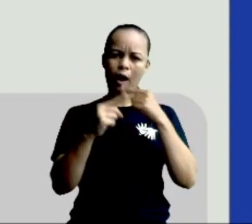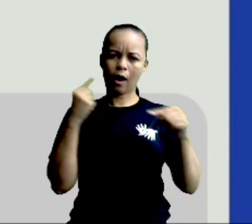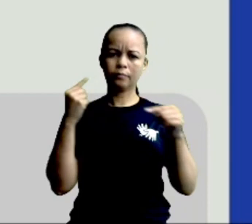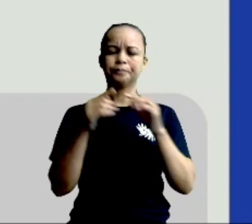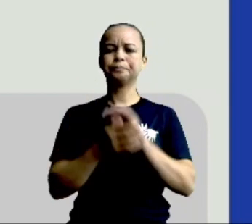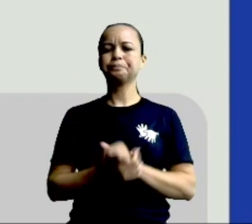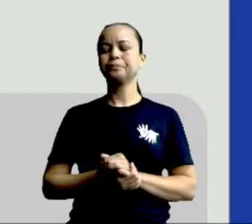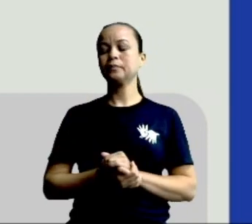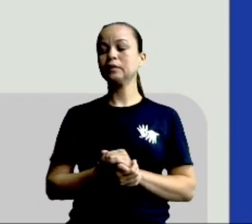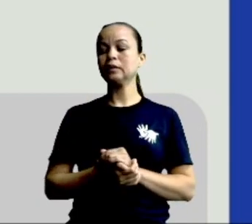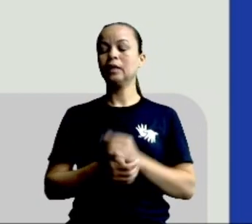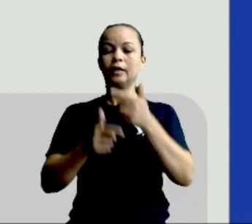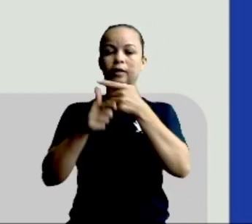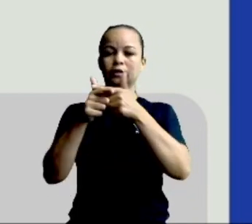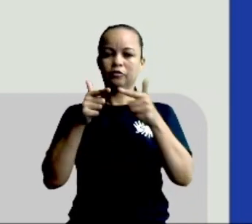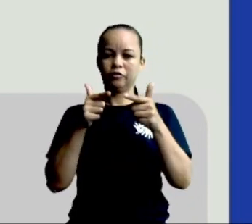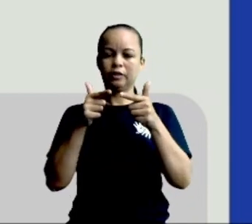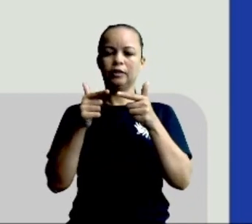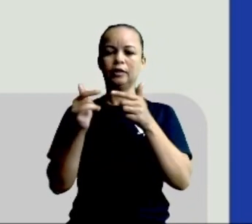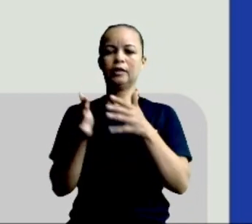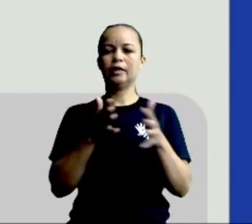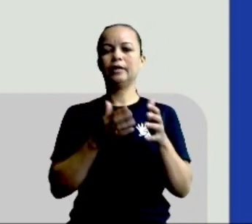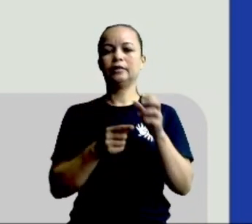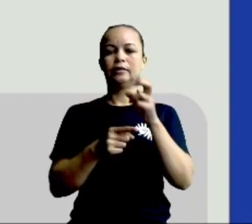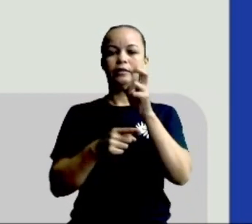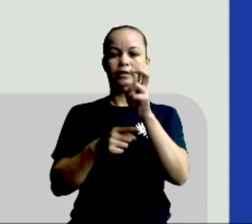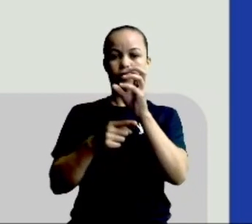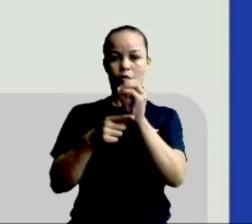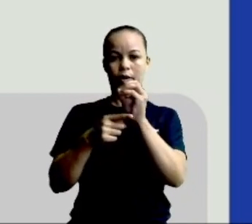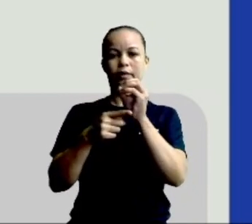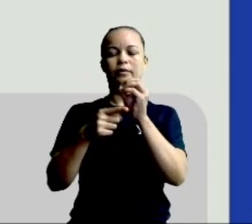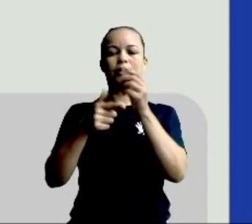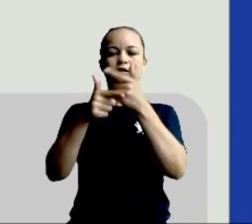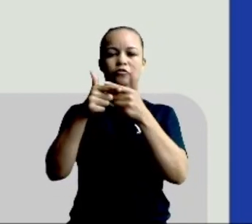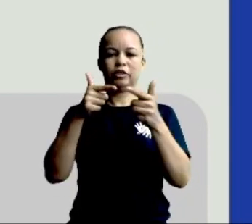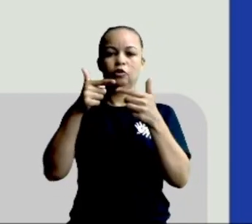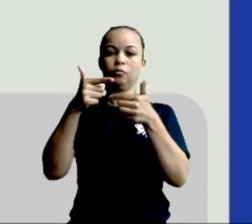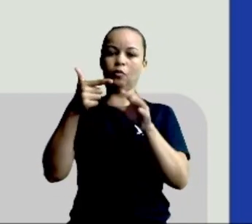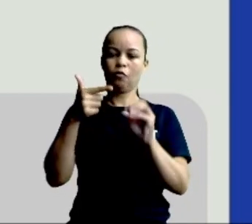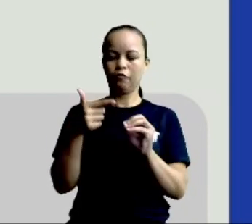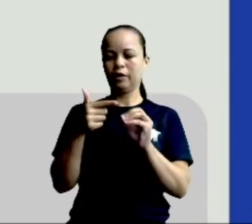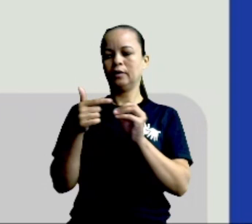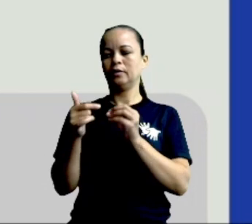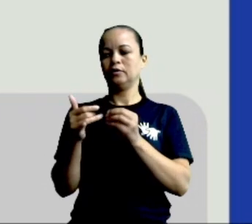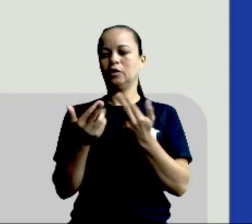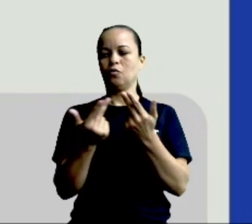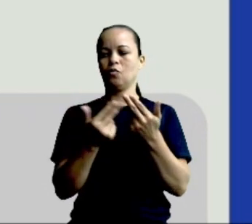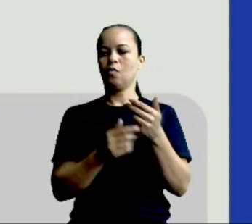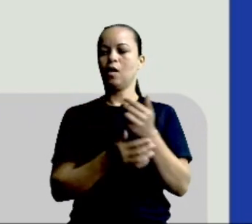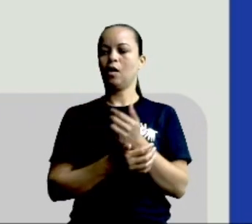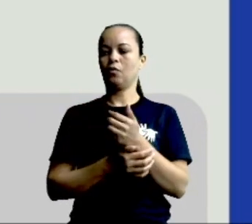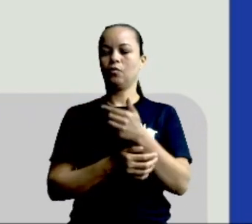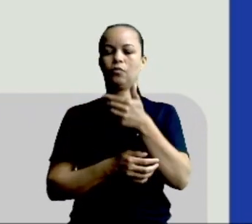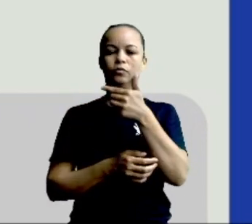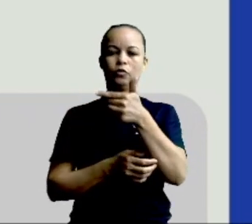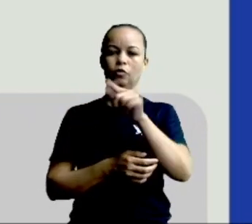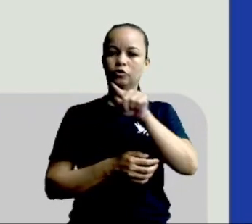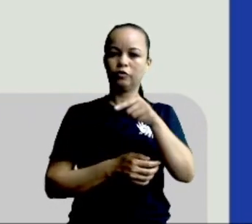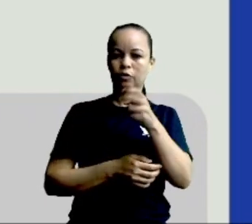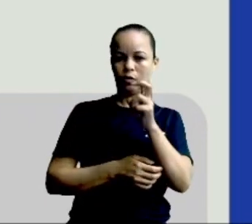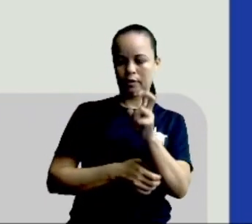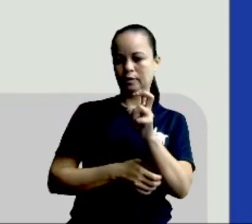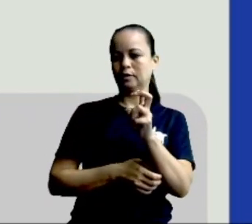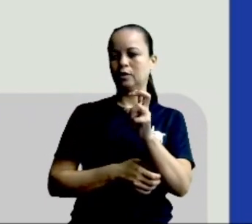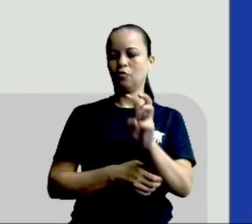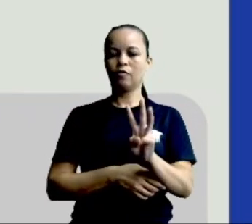dividir 50 por 20, que vai dar 2,5 watts de potência. Ok? Então,